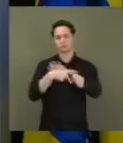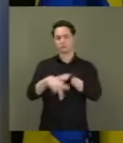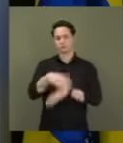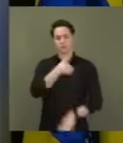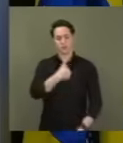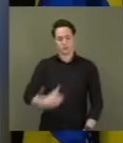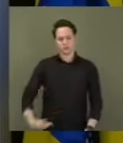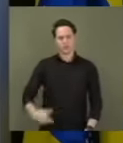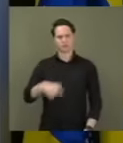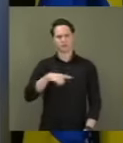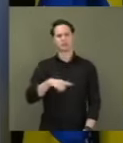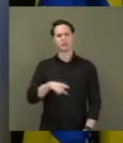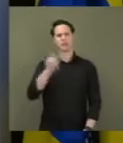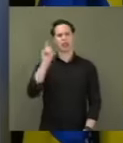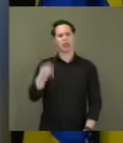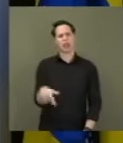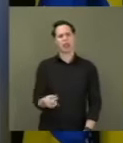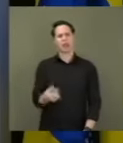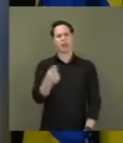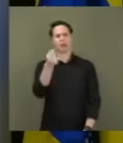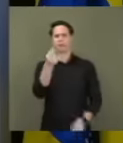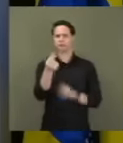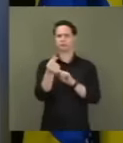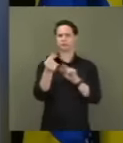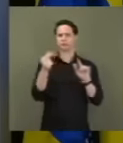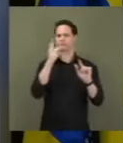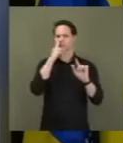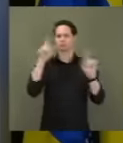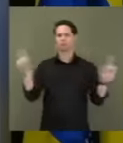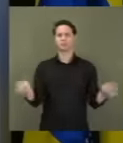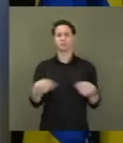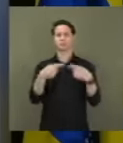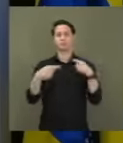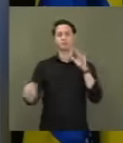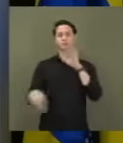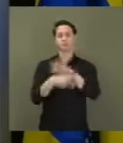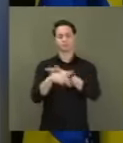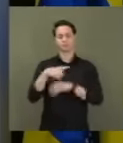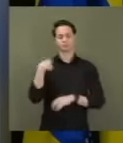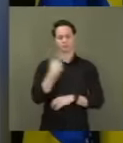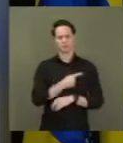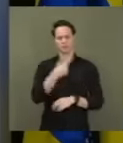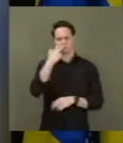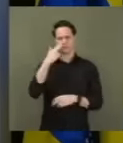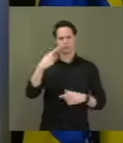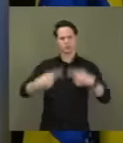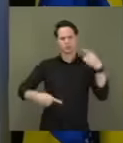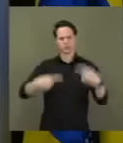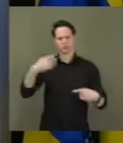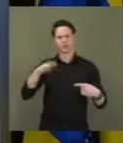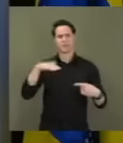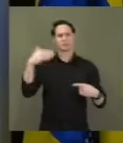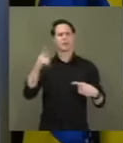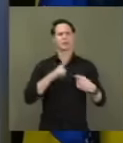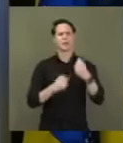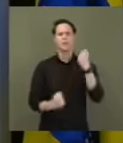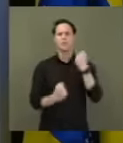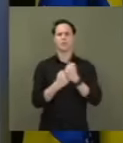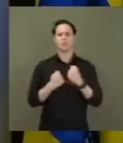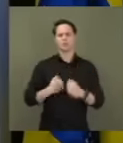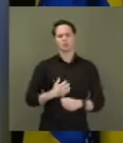por razões financeiras, se choca com a danosa política externa de apoio a